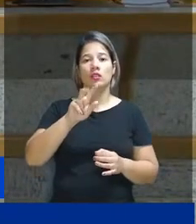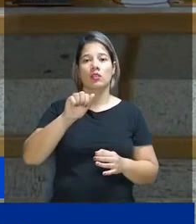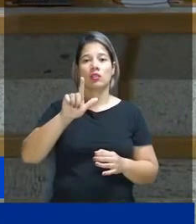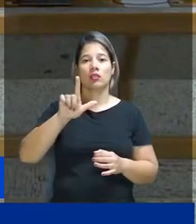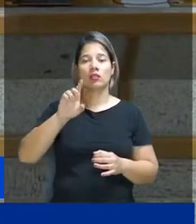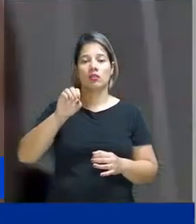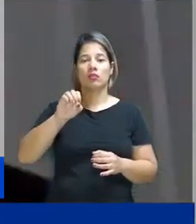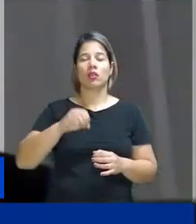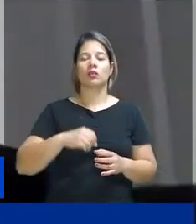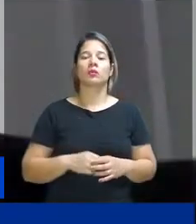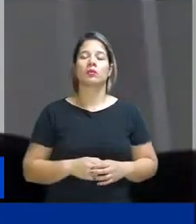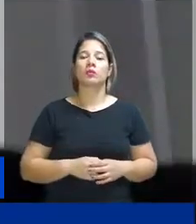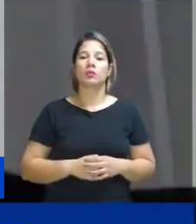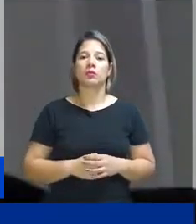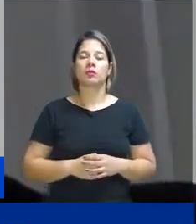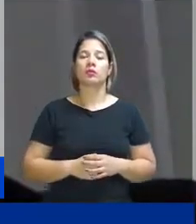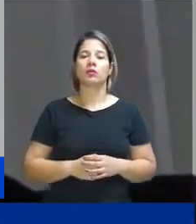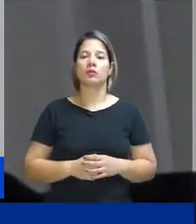Senhor presidente,